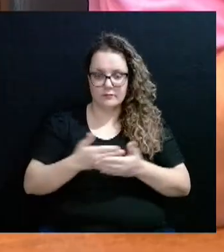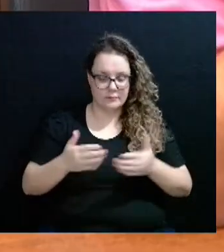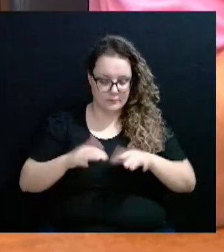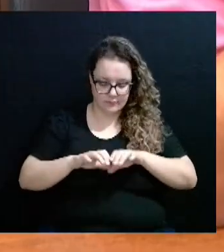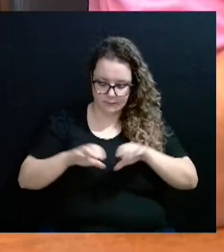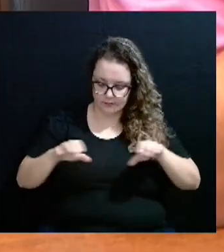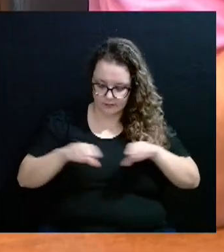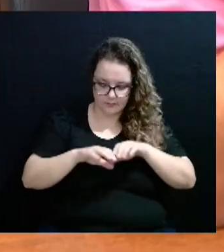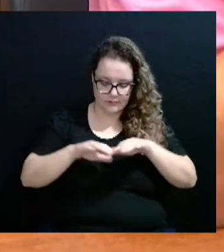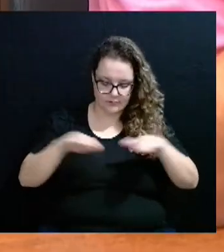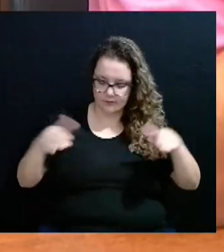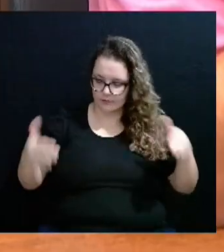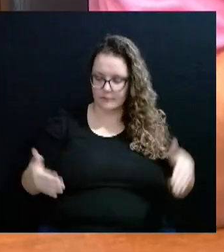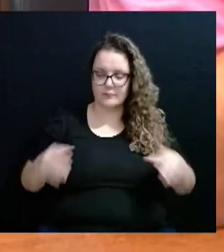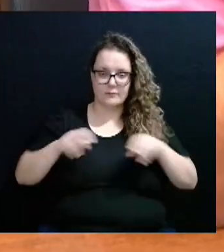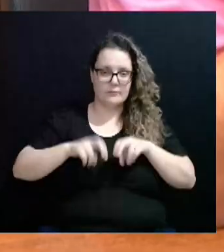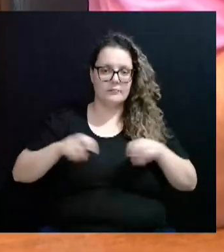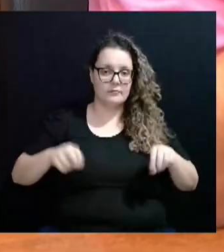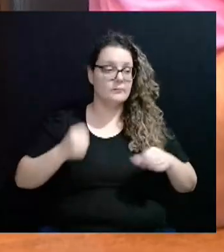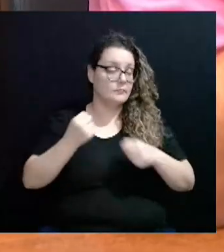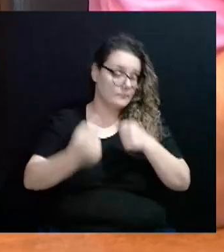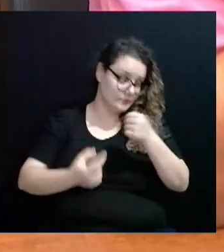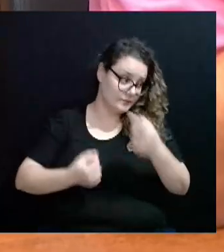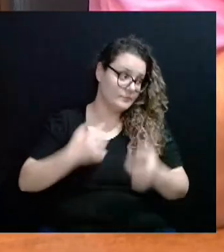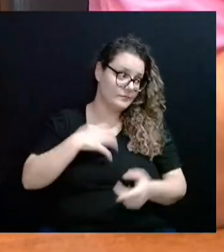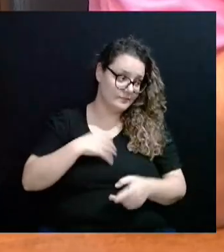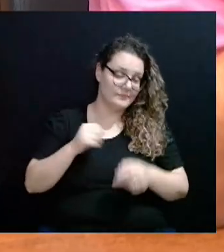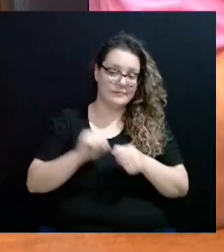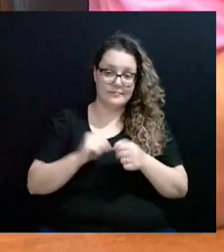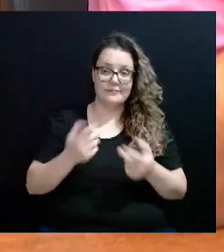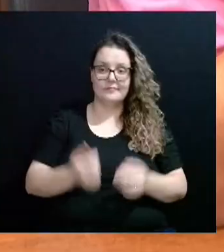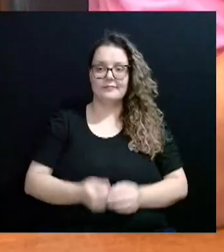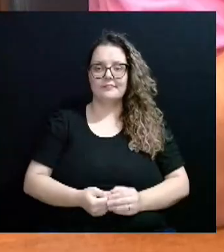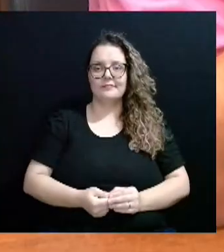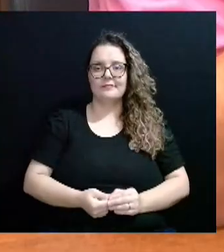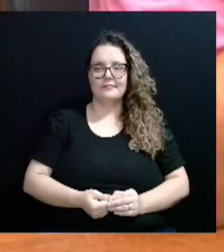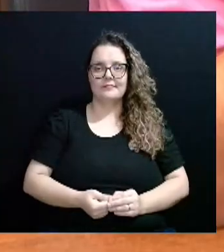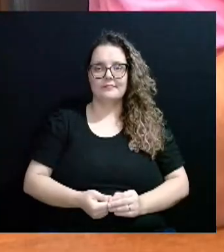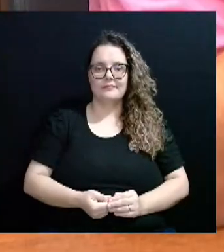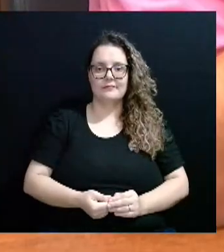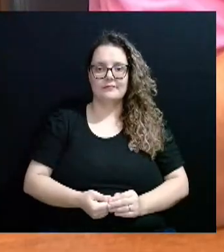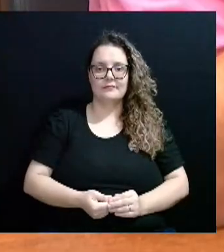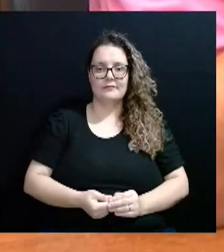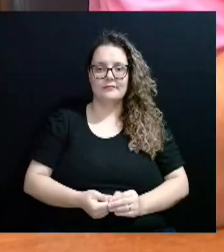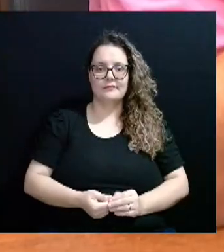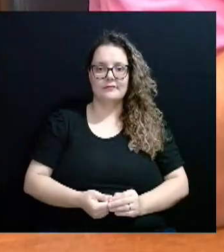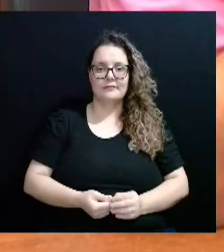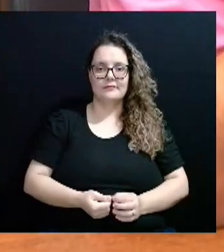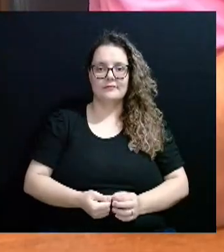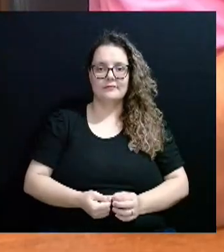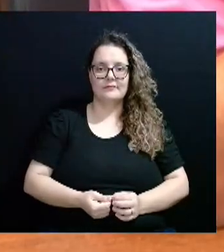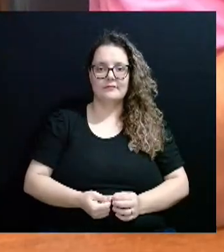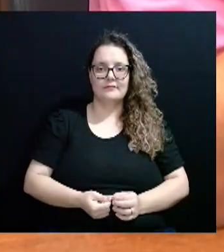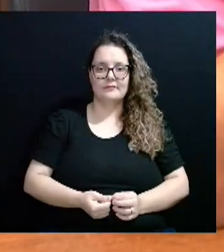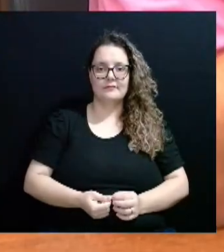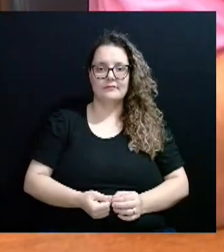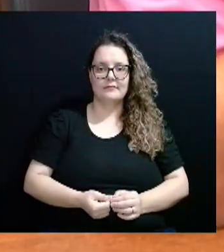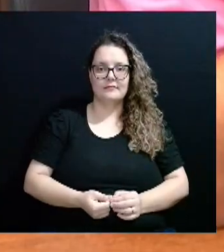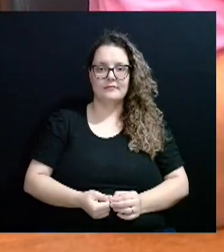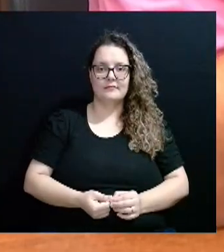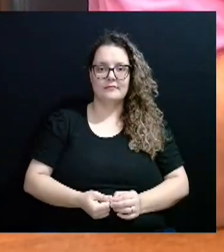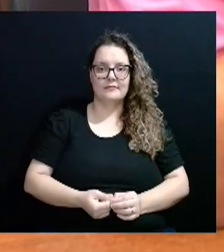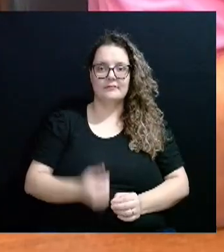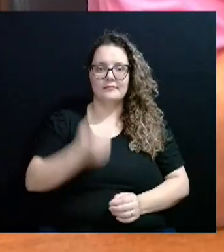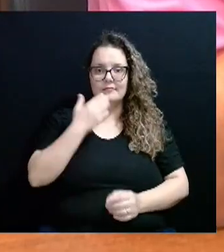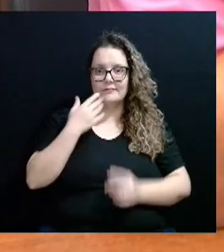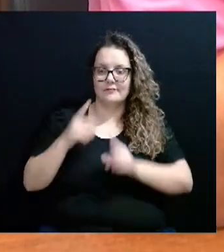fazem isso de alguma forma. Então, vou primeiro pedir que a companheira Cibele